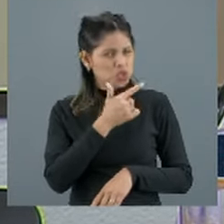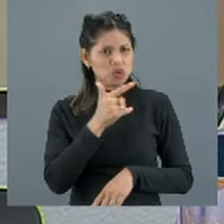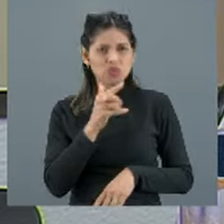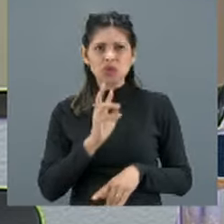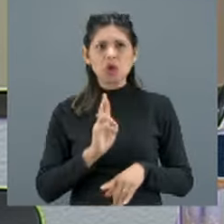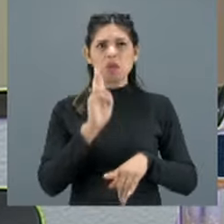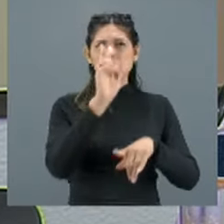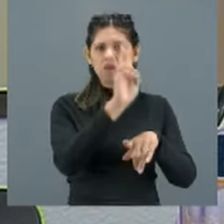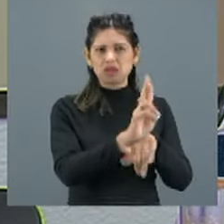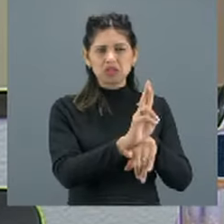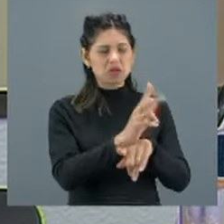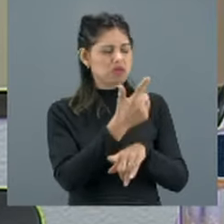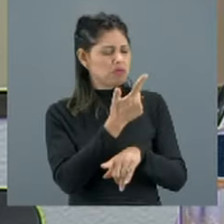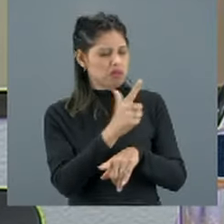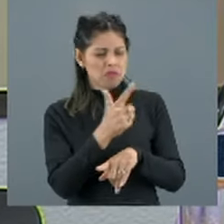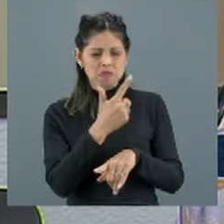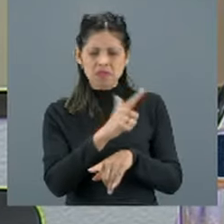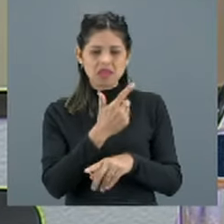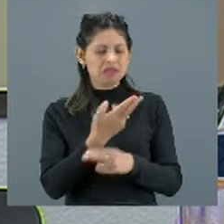Não tem passagem